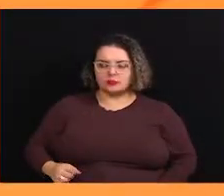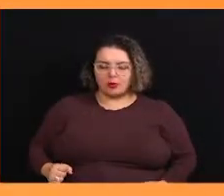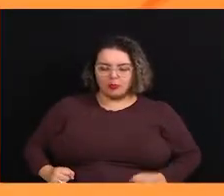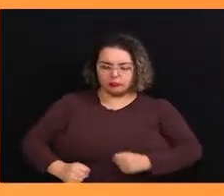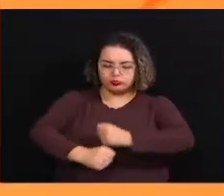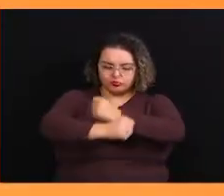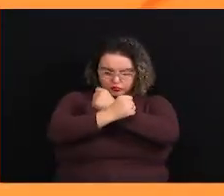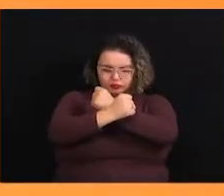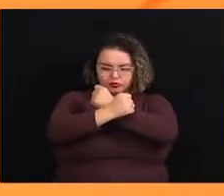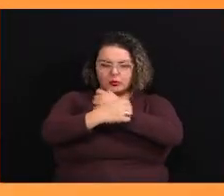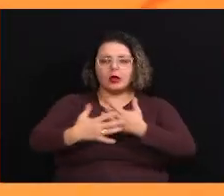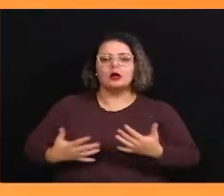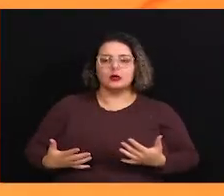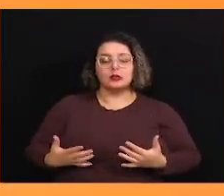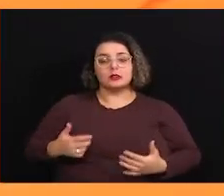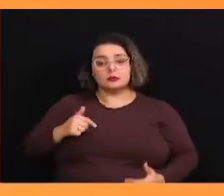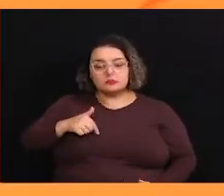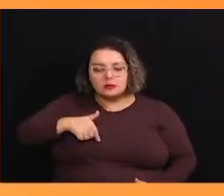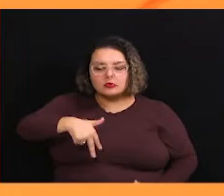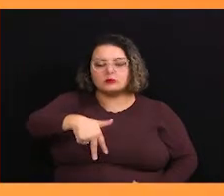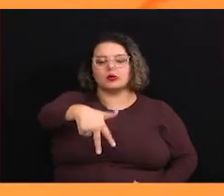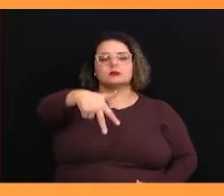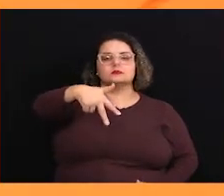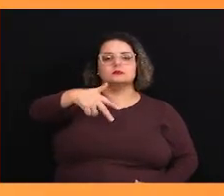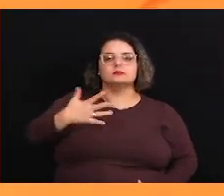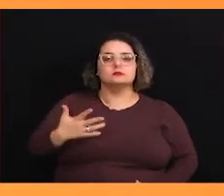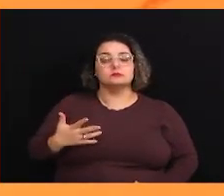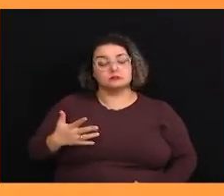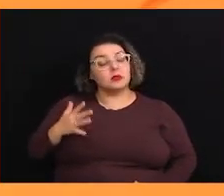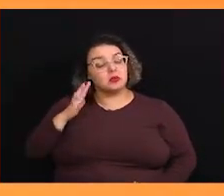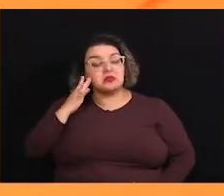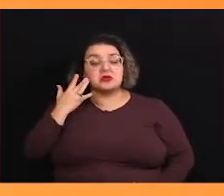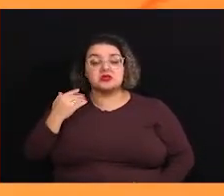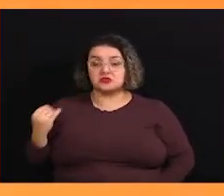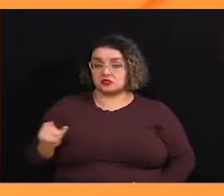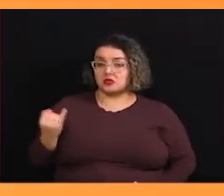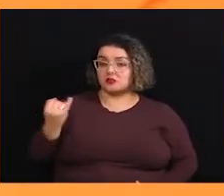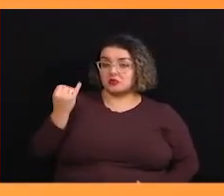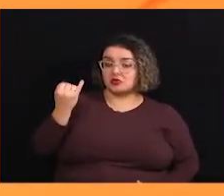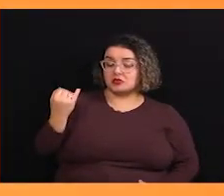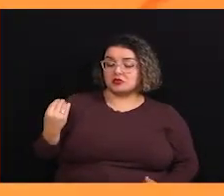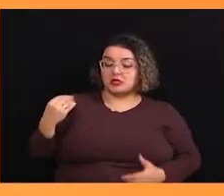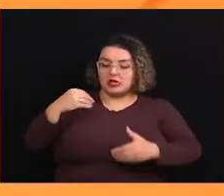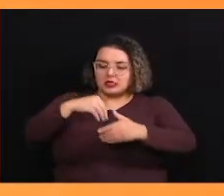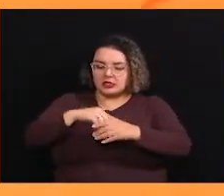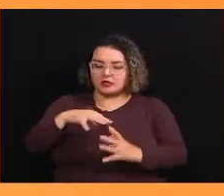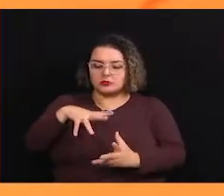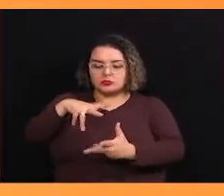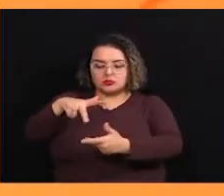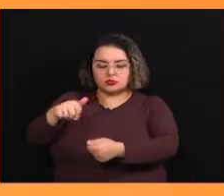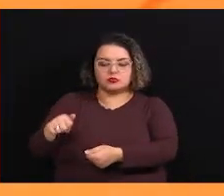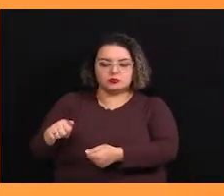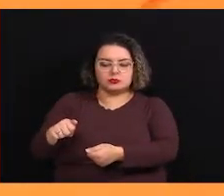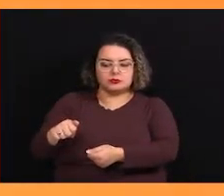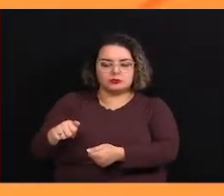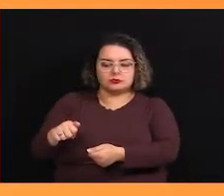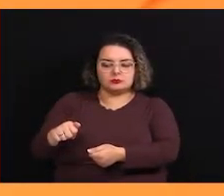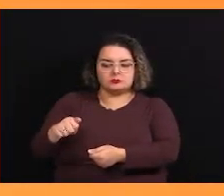e sai. E eu acho uma cena muito, muito significativa dentro de um mundo